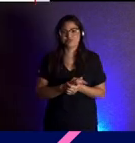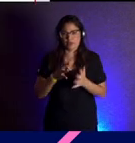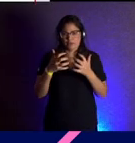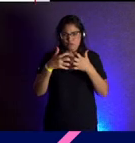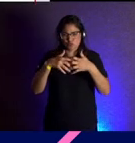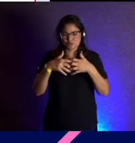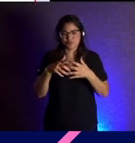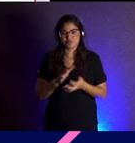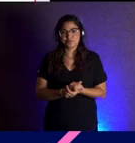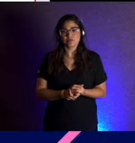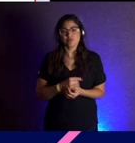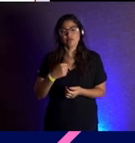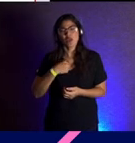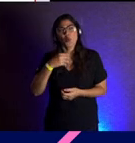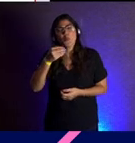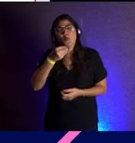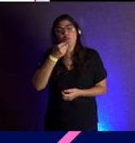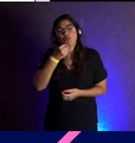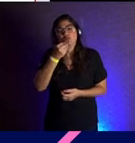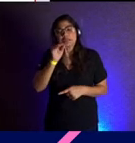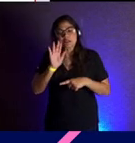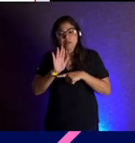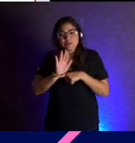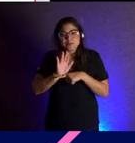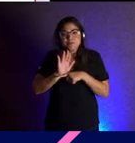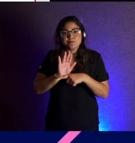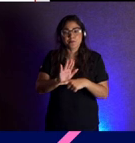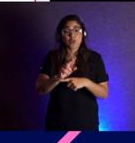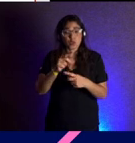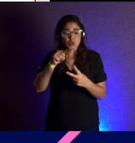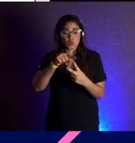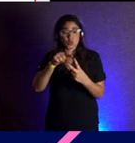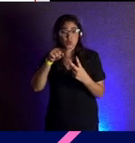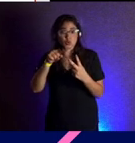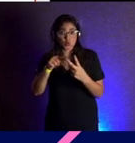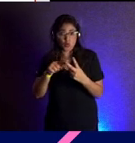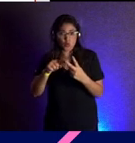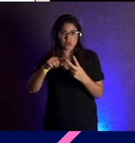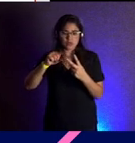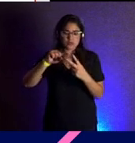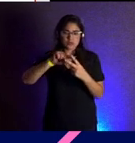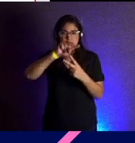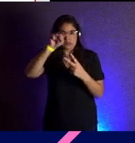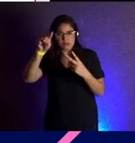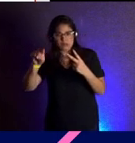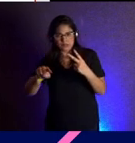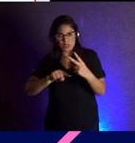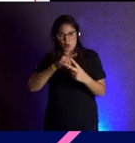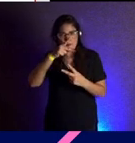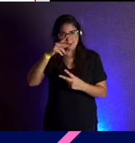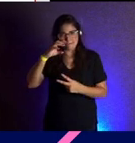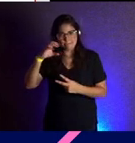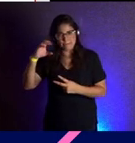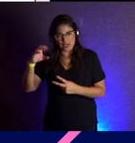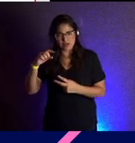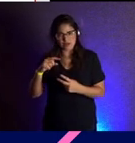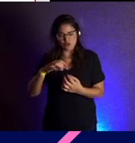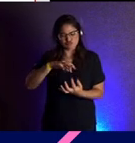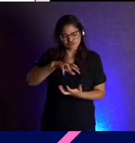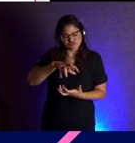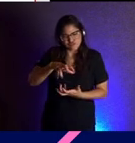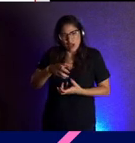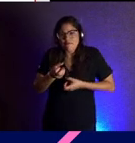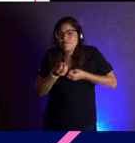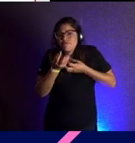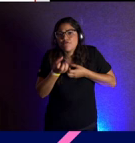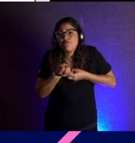né? Eu tive a oportunidade de contribuir em dois ciclos do IPCC, então a gente tem, o IPCC traz dados globais, né? Então, como é que você olha na